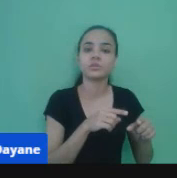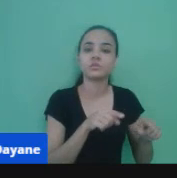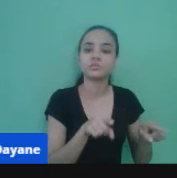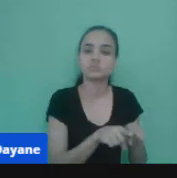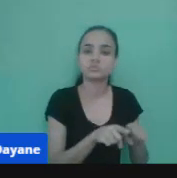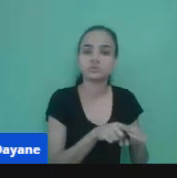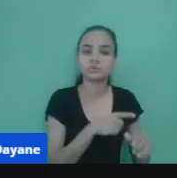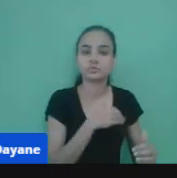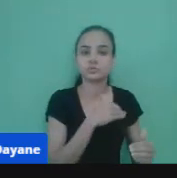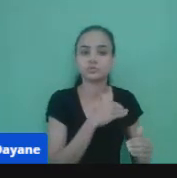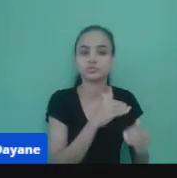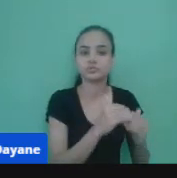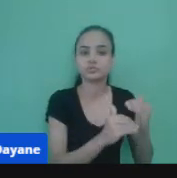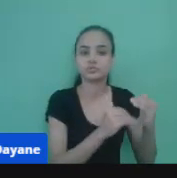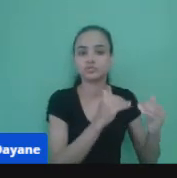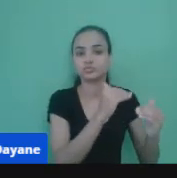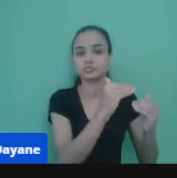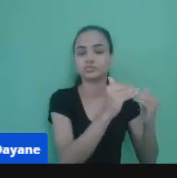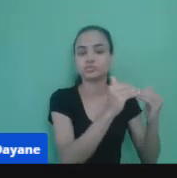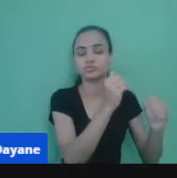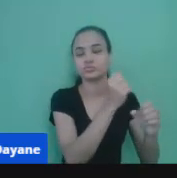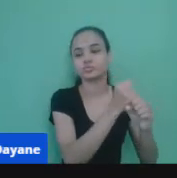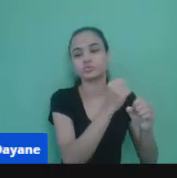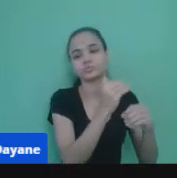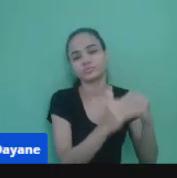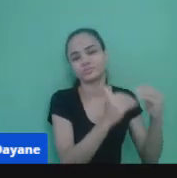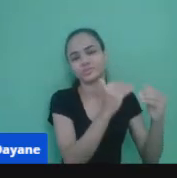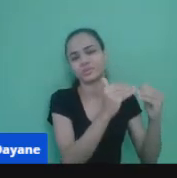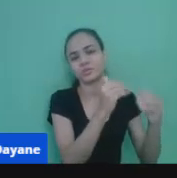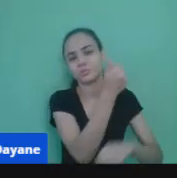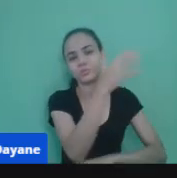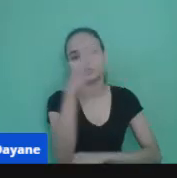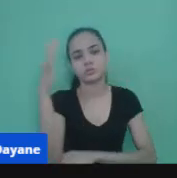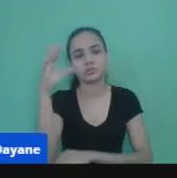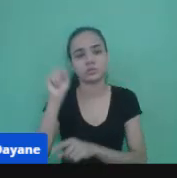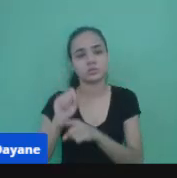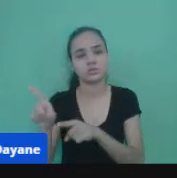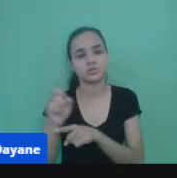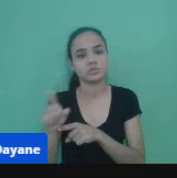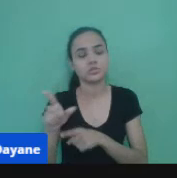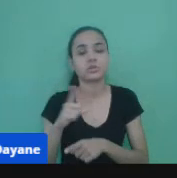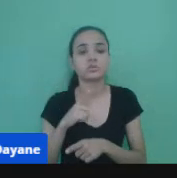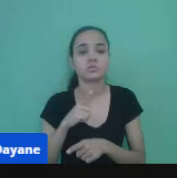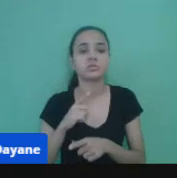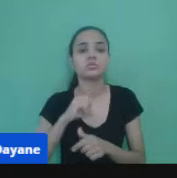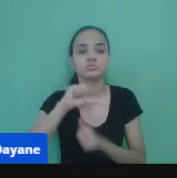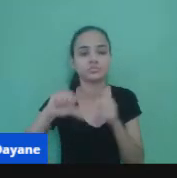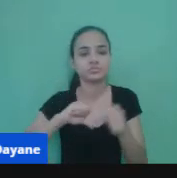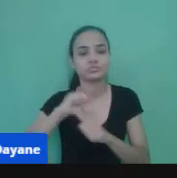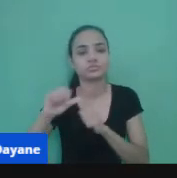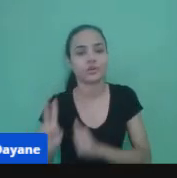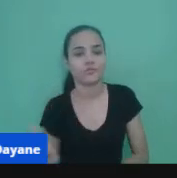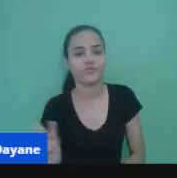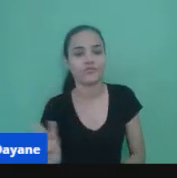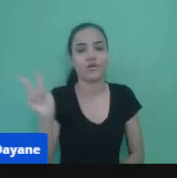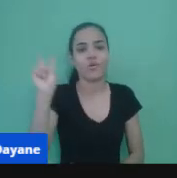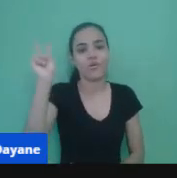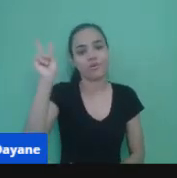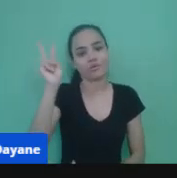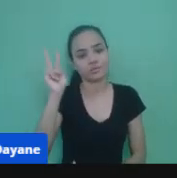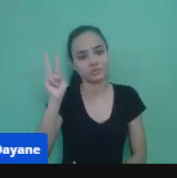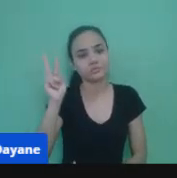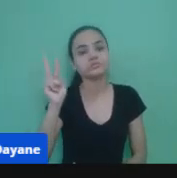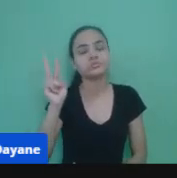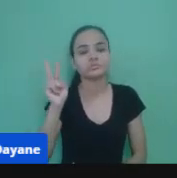principal objetivo buscar as transformações de atitude e valor dos alunos diante o meio ambiente. E,